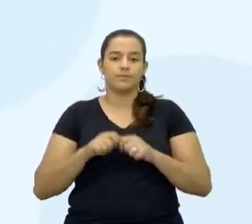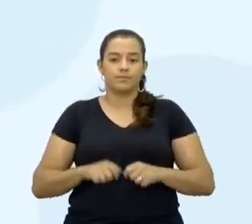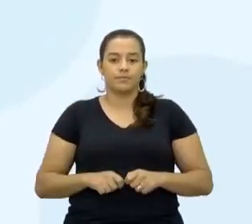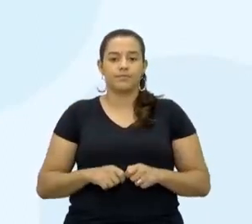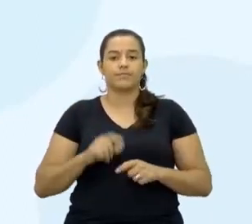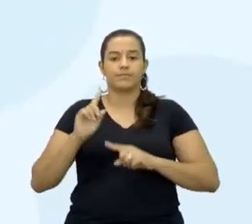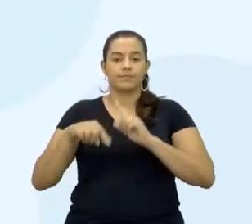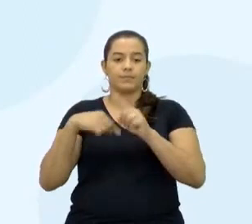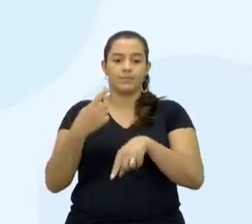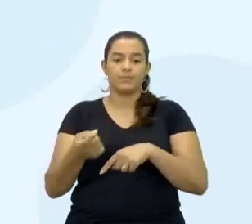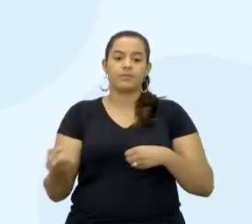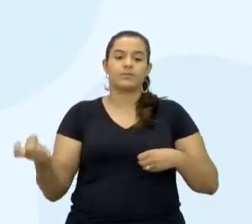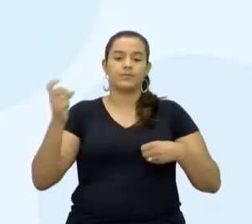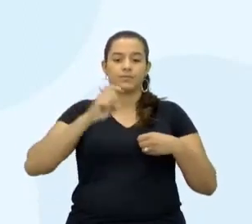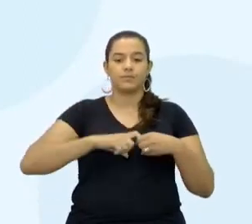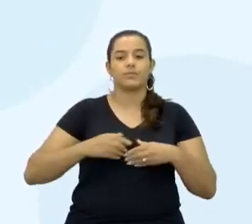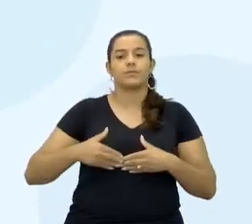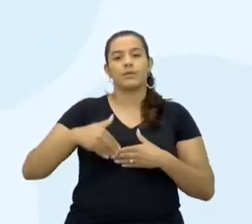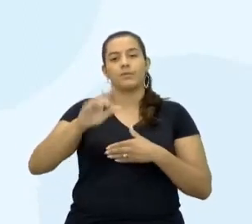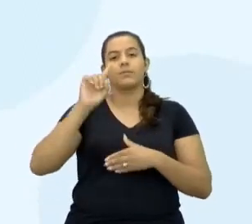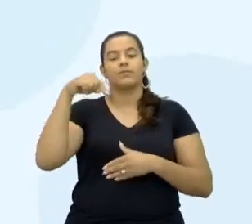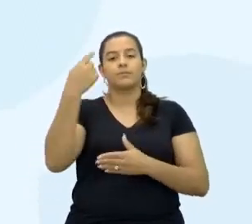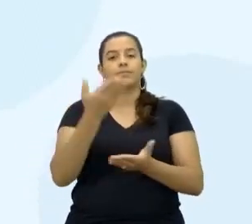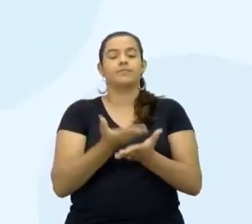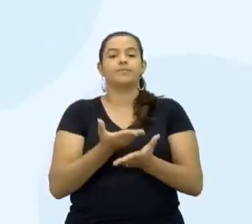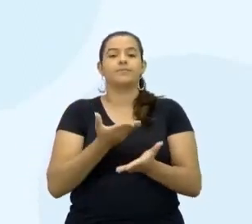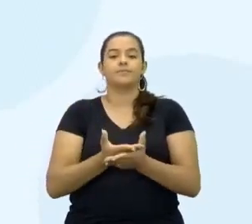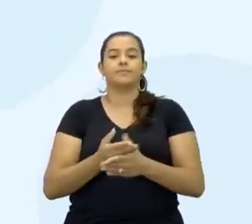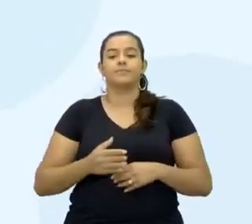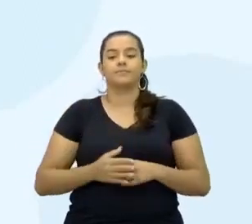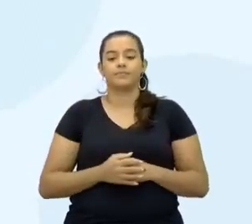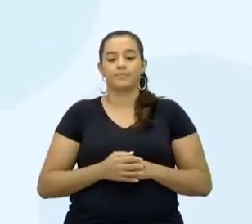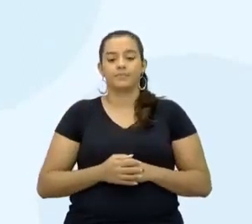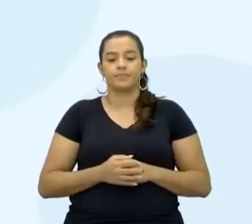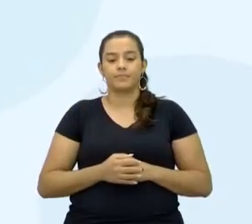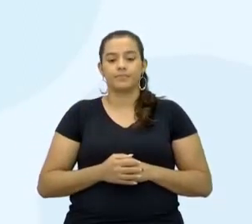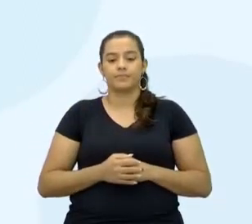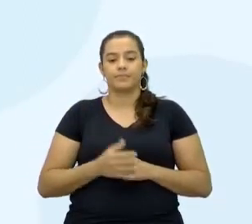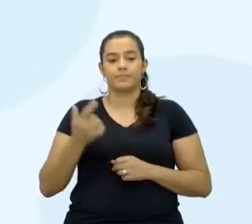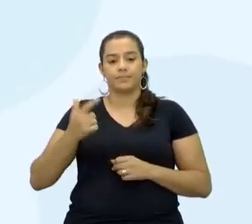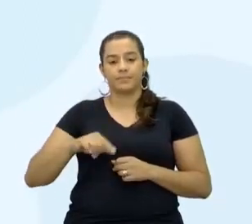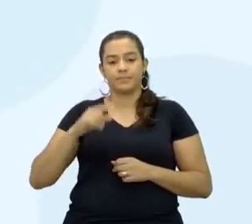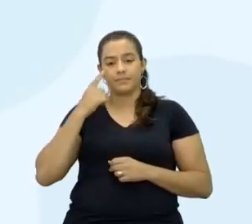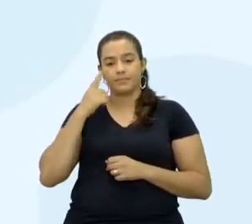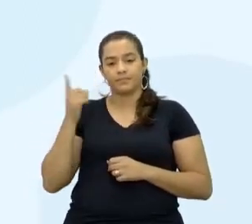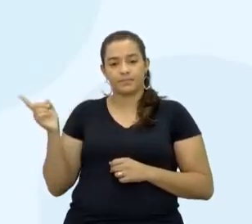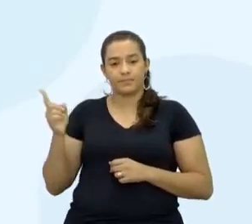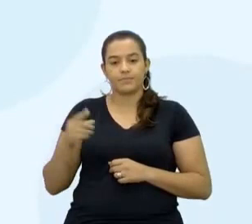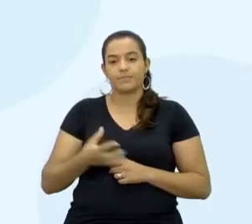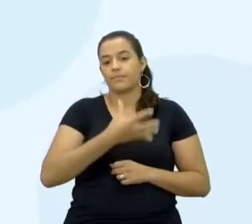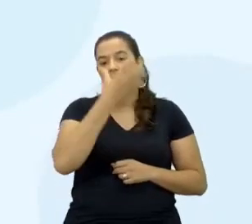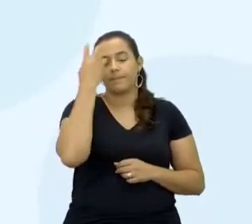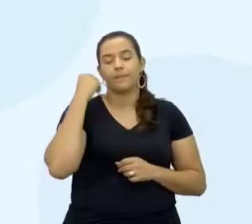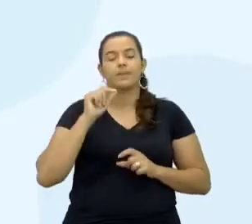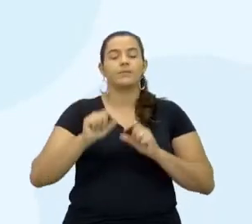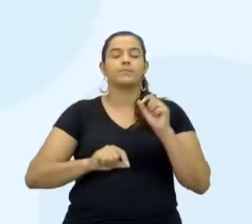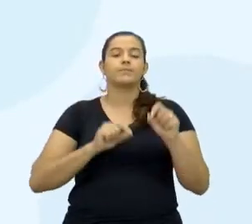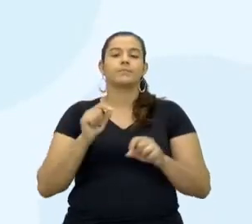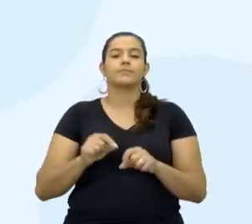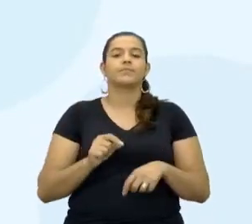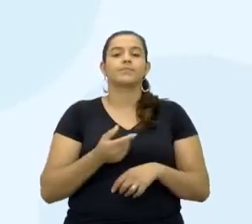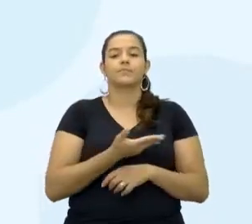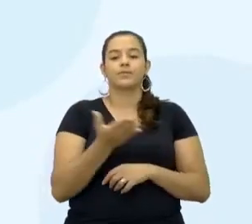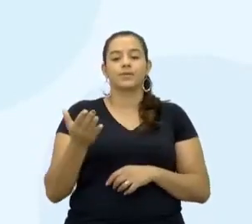vou retomar, né, a partir disso na próxima aula. O que mais eu deixei para vocês aí? Olha lá. Não se esqueça, então,